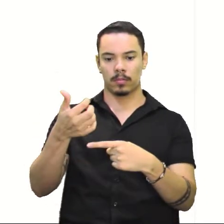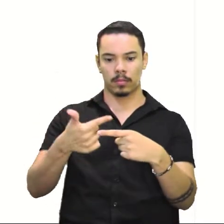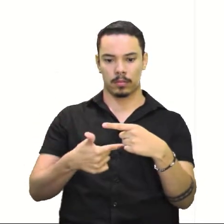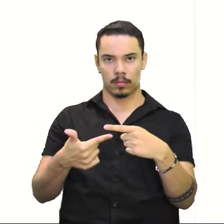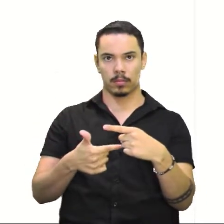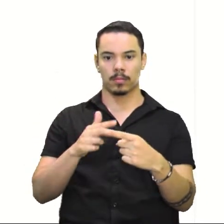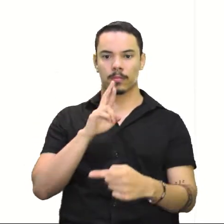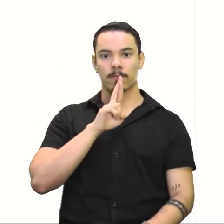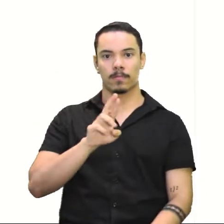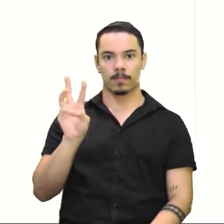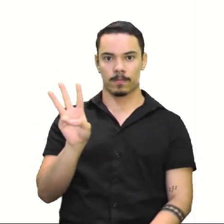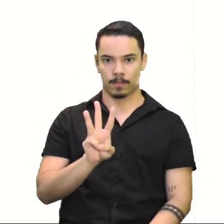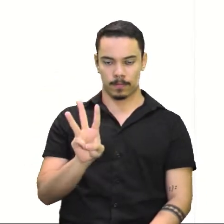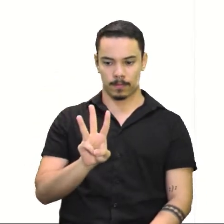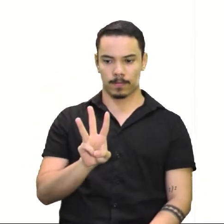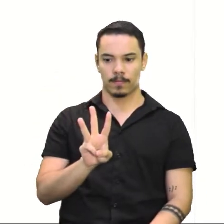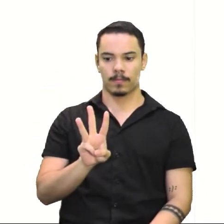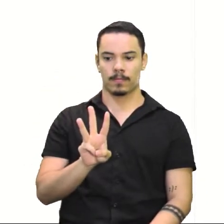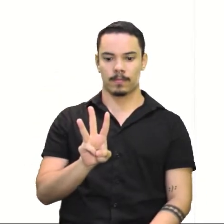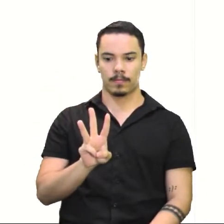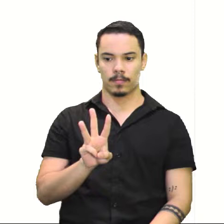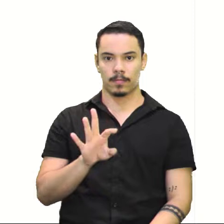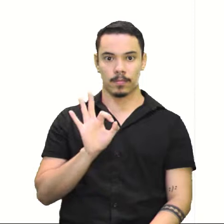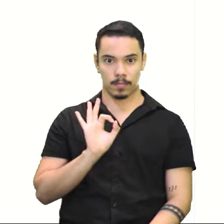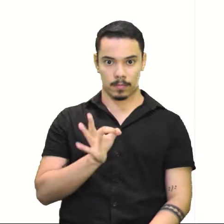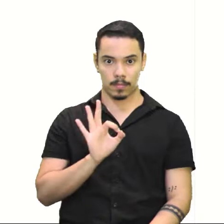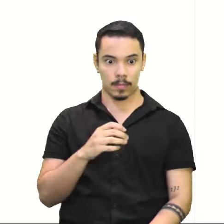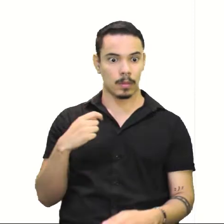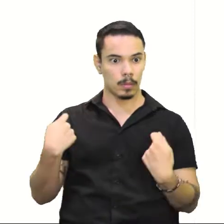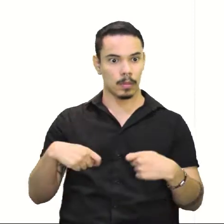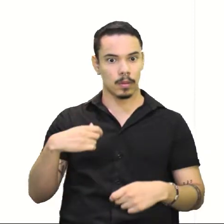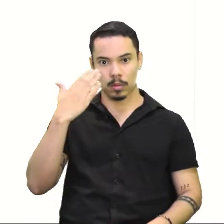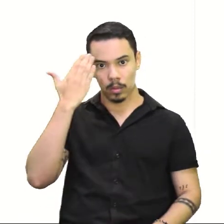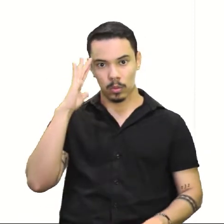a 3. Tá entendendo aí? Tem que entender tudo, tá?